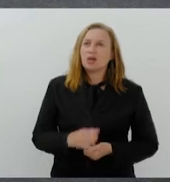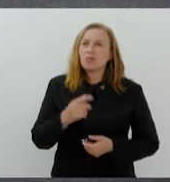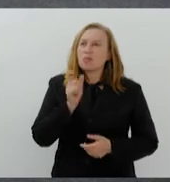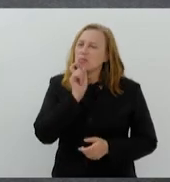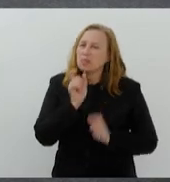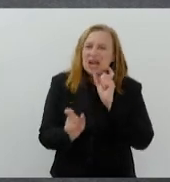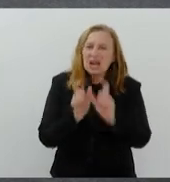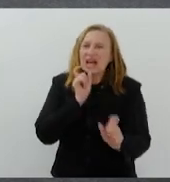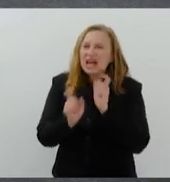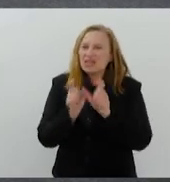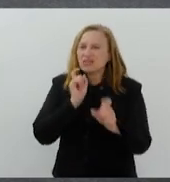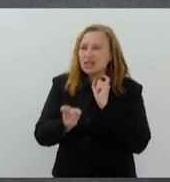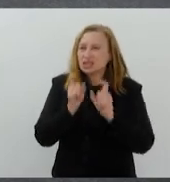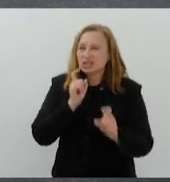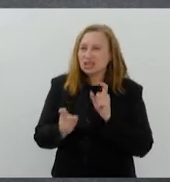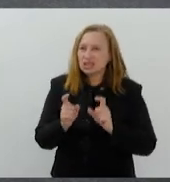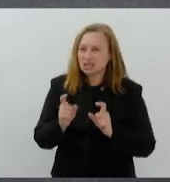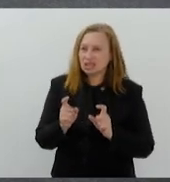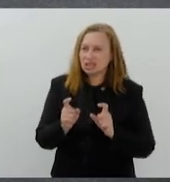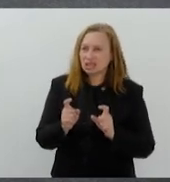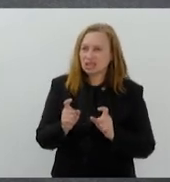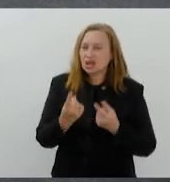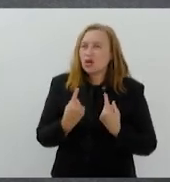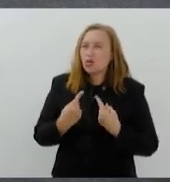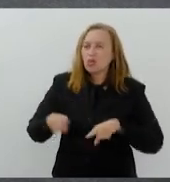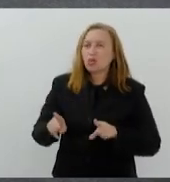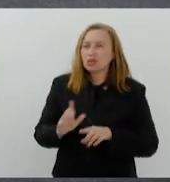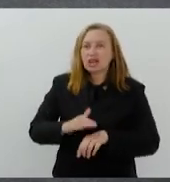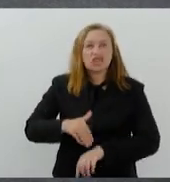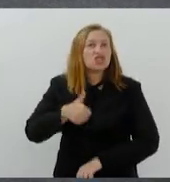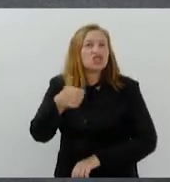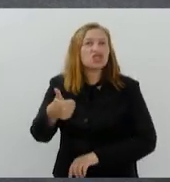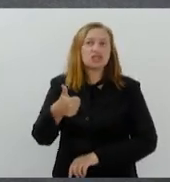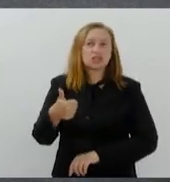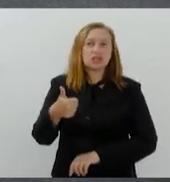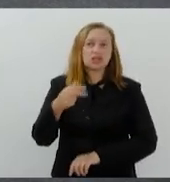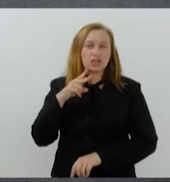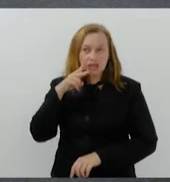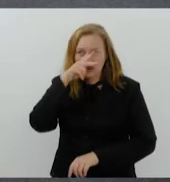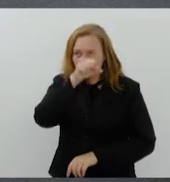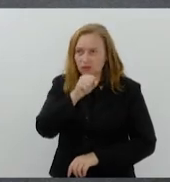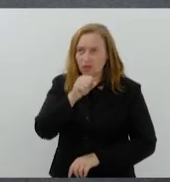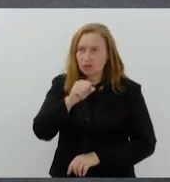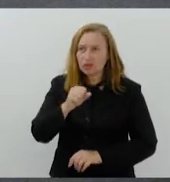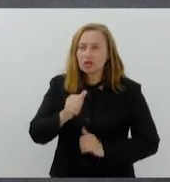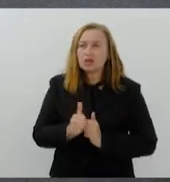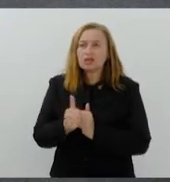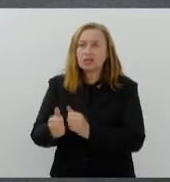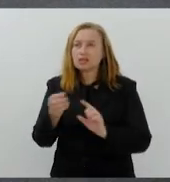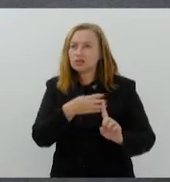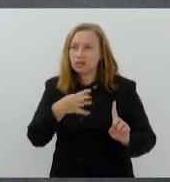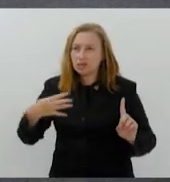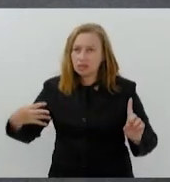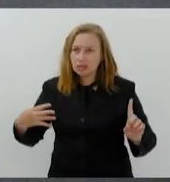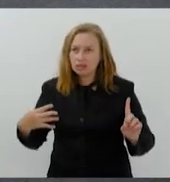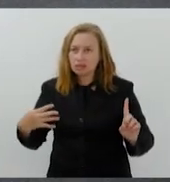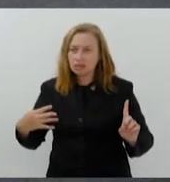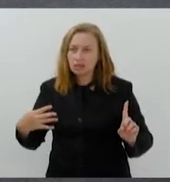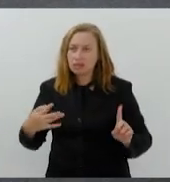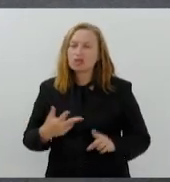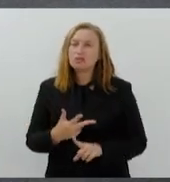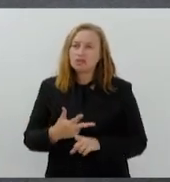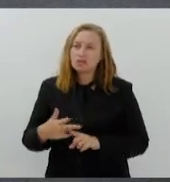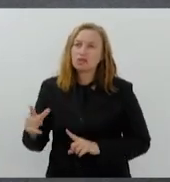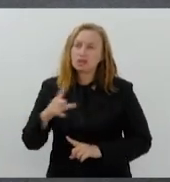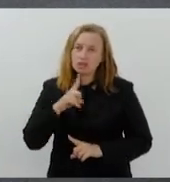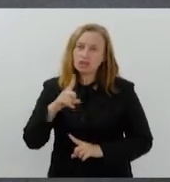que claramente atentam contra a dignidade e a força do segmento LGBTQIA+, que conquistou